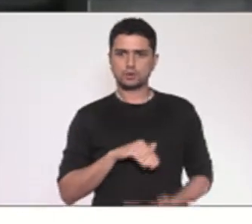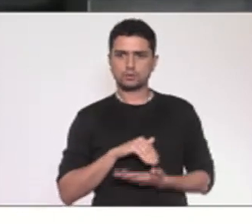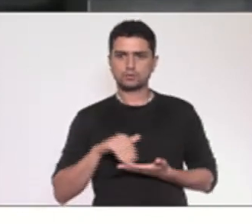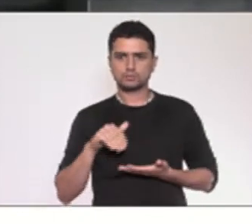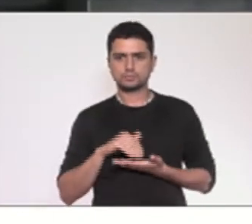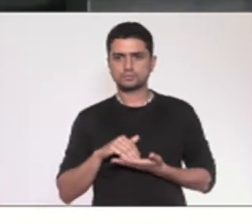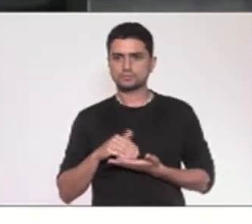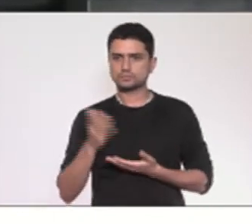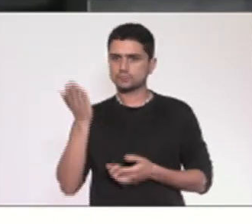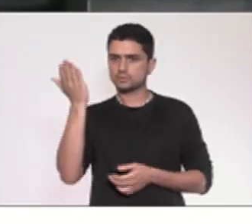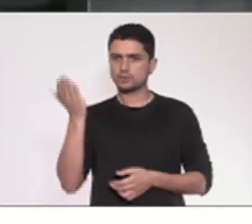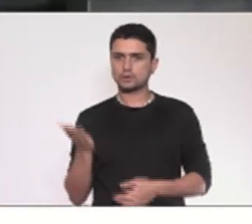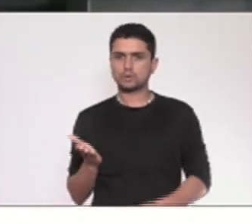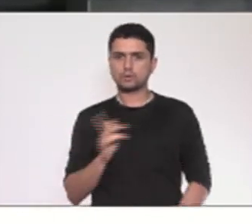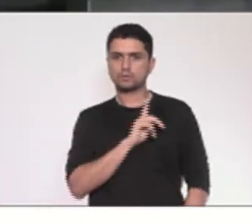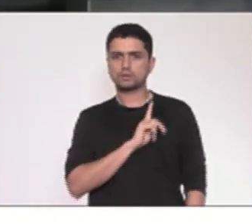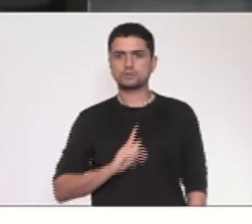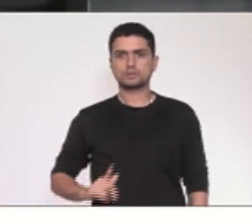Wilson Witzel.